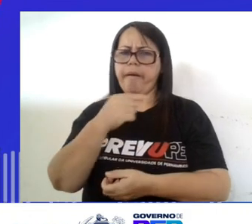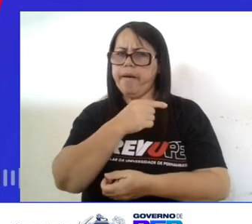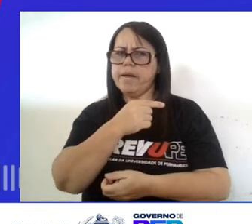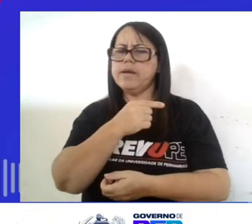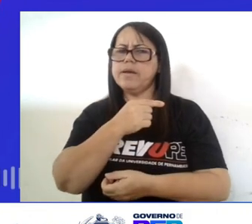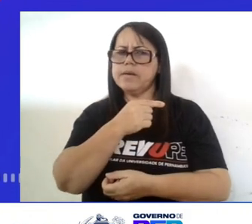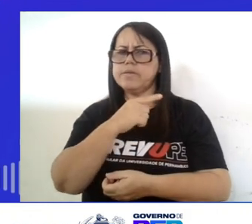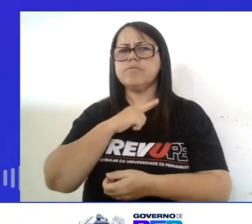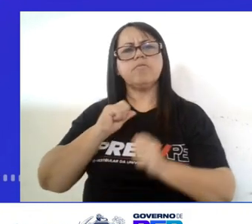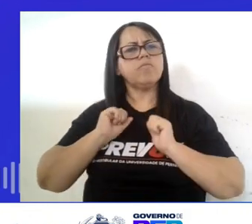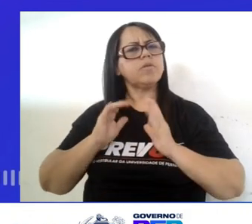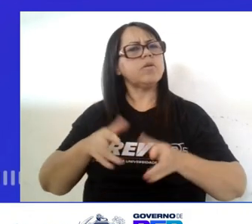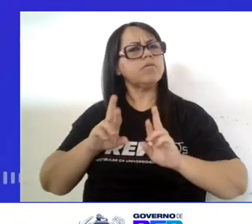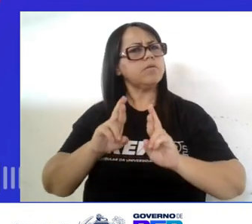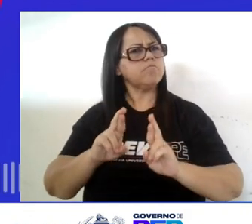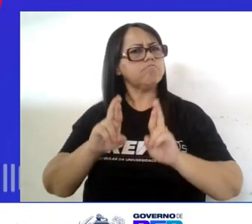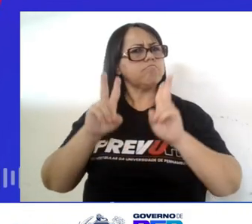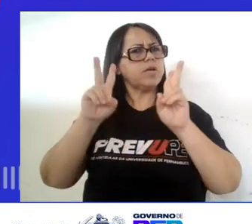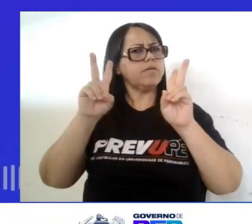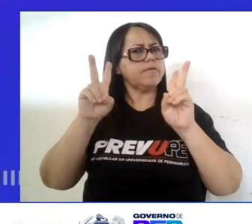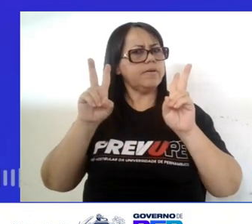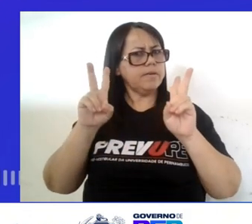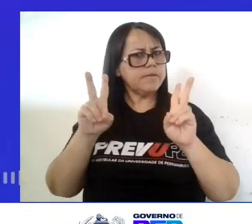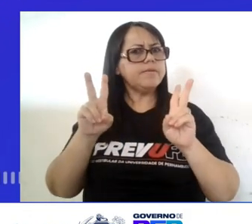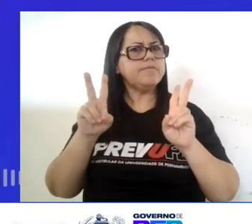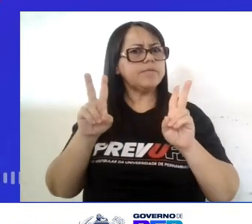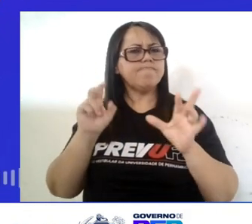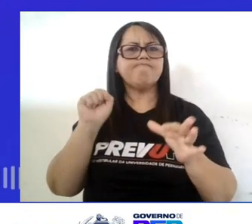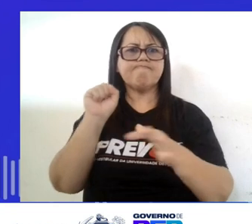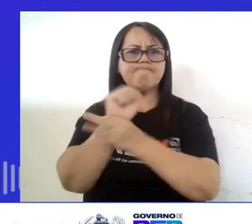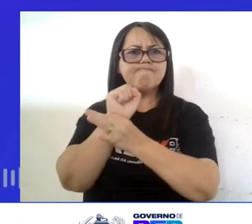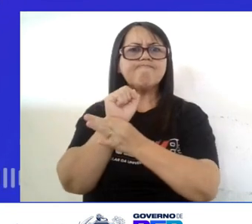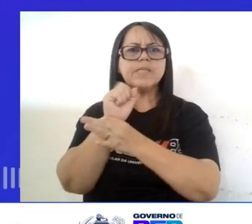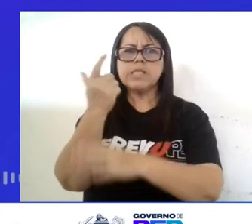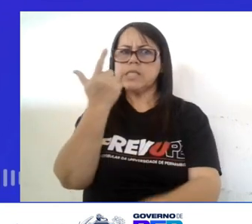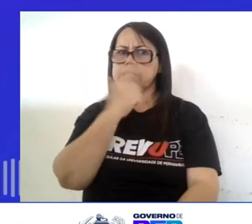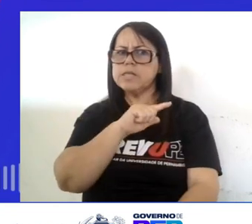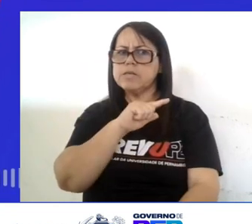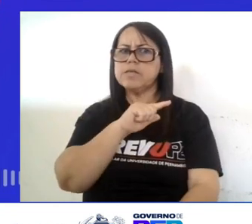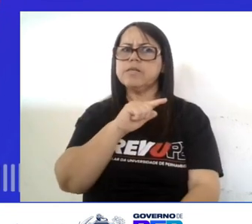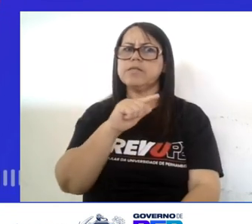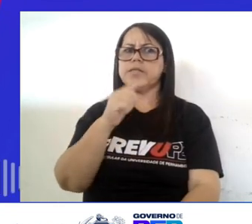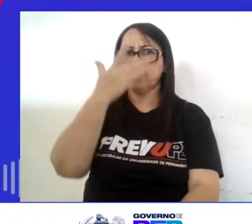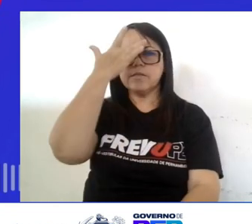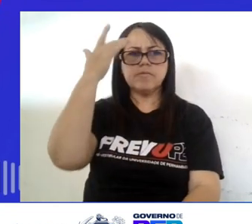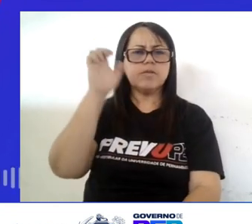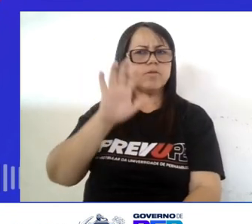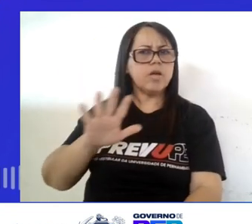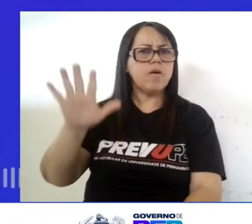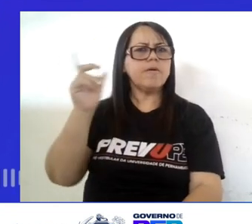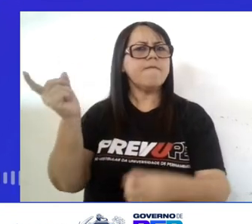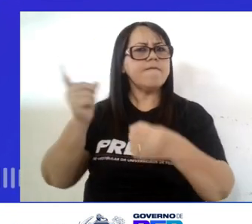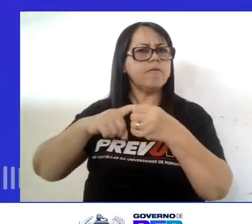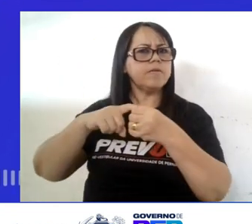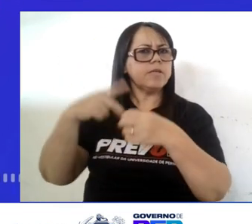tomou uma atitude diferente dos cruzados e garantiu a segurança no retorno dos europeus para sua